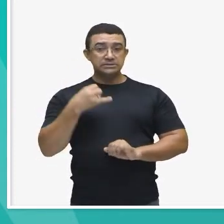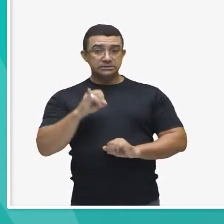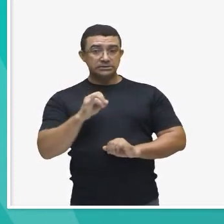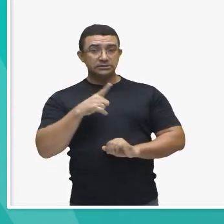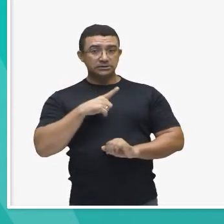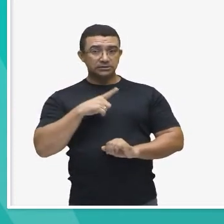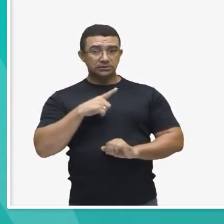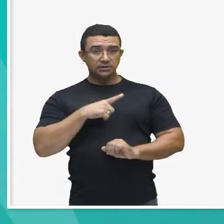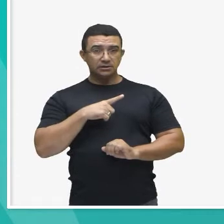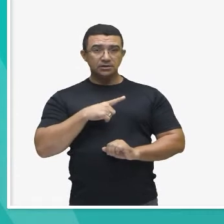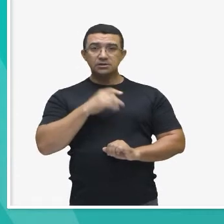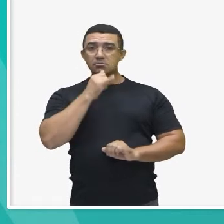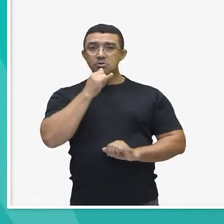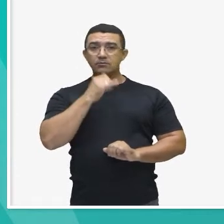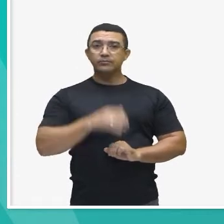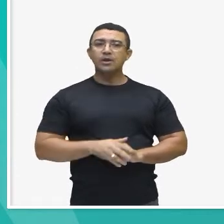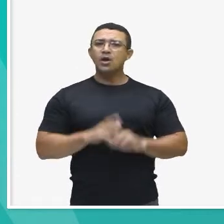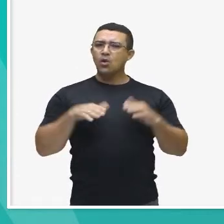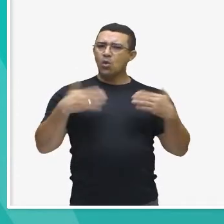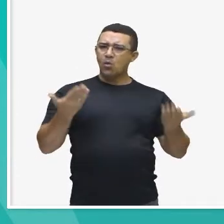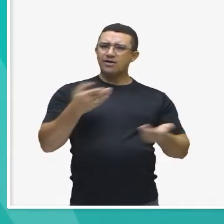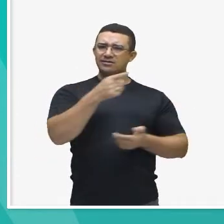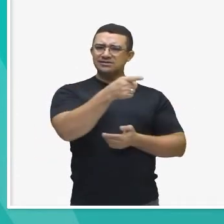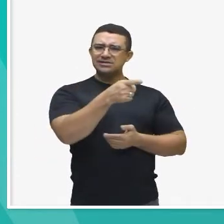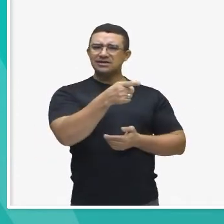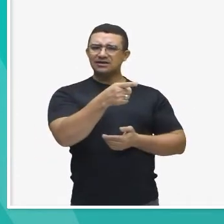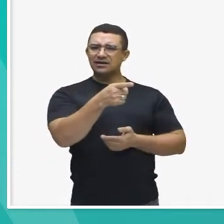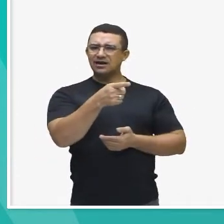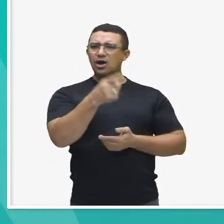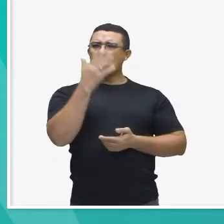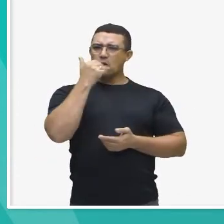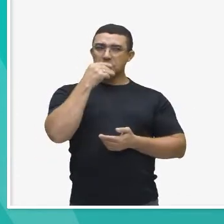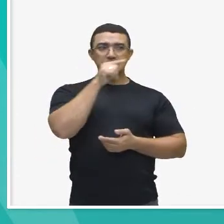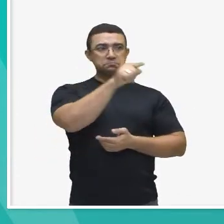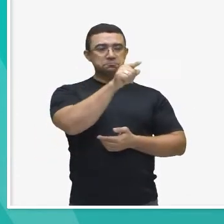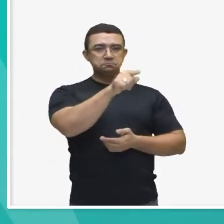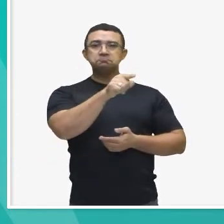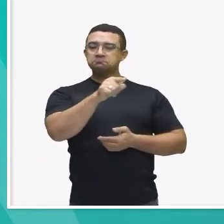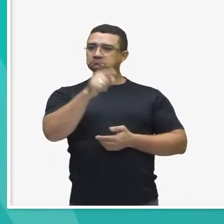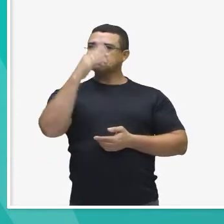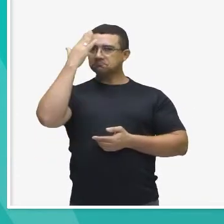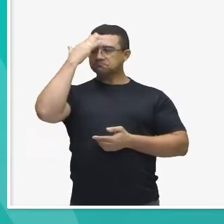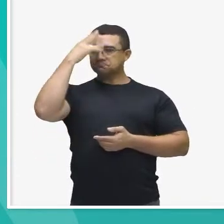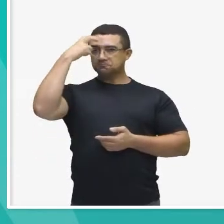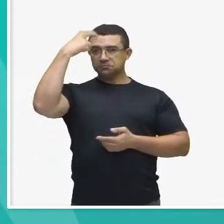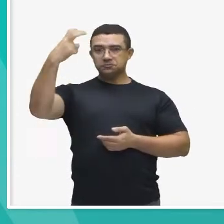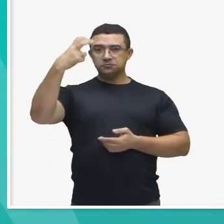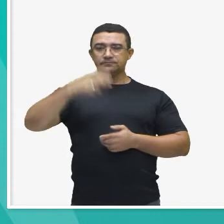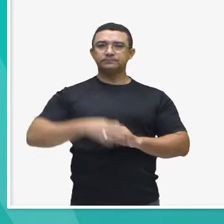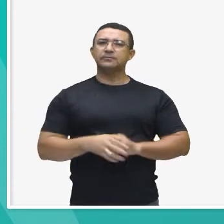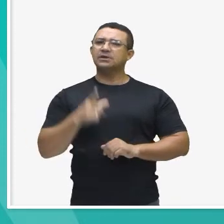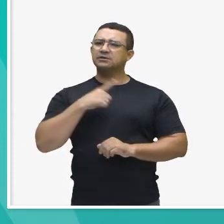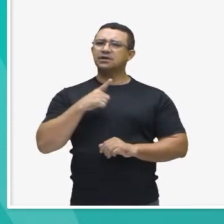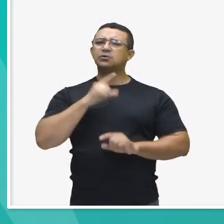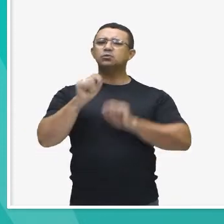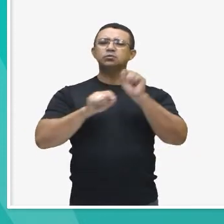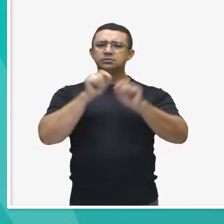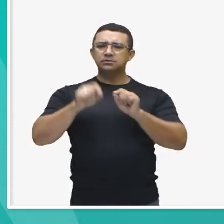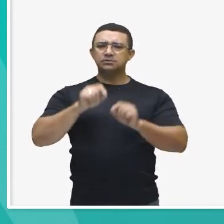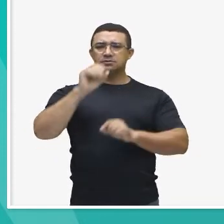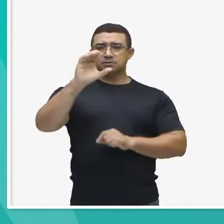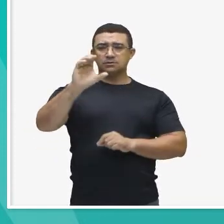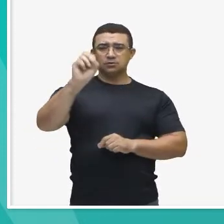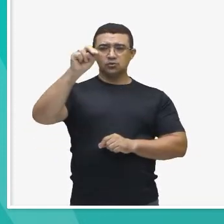de comida, ele é um expert. Então, nós temos aí uma conjunção. Uma